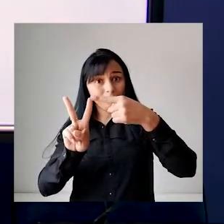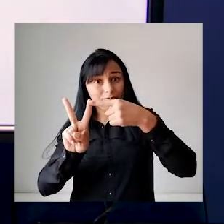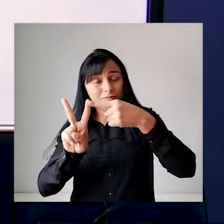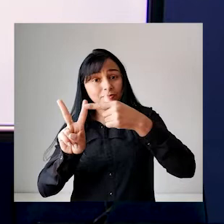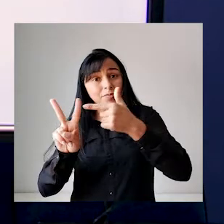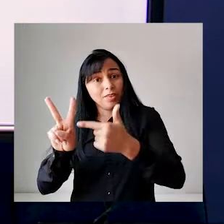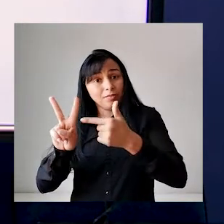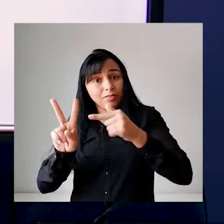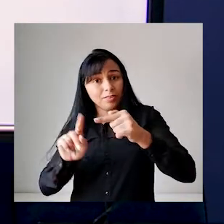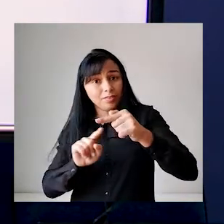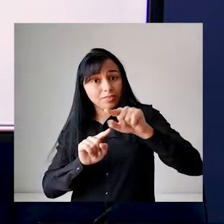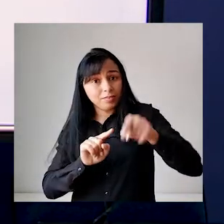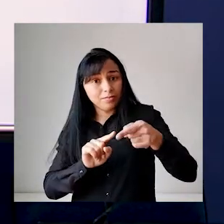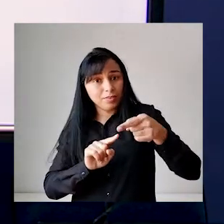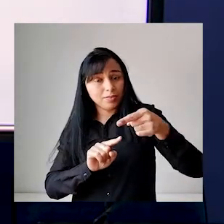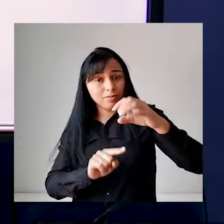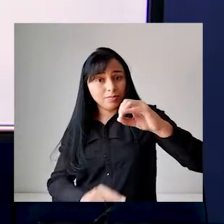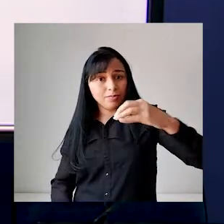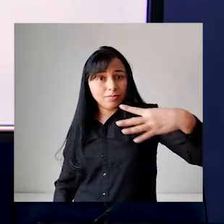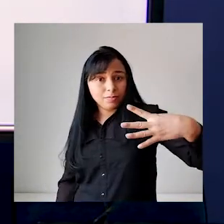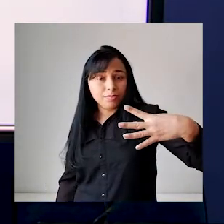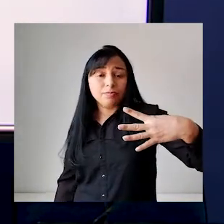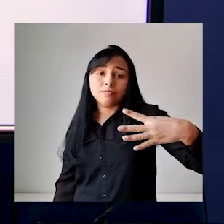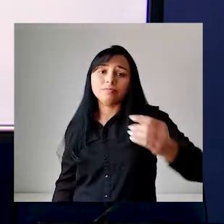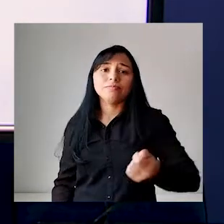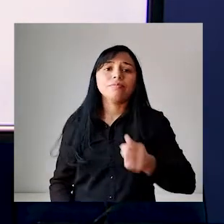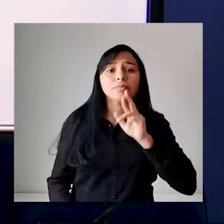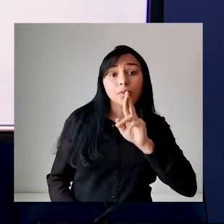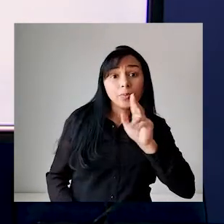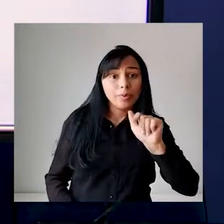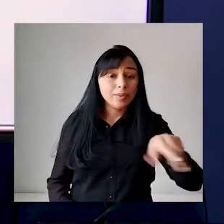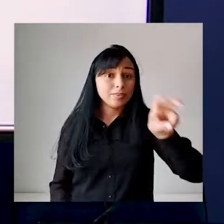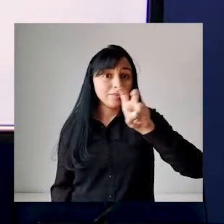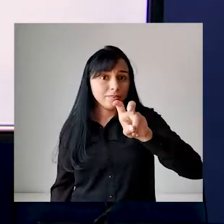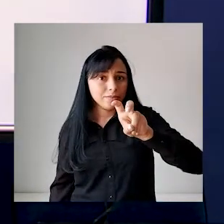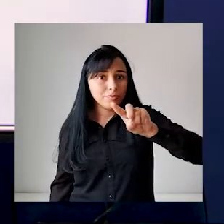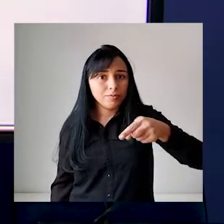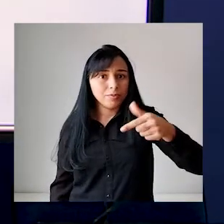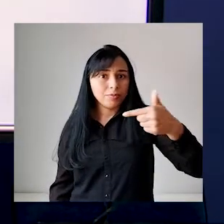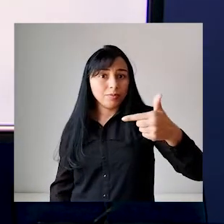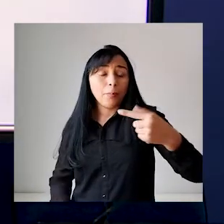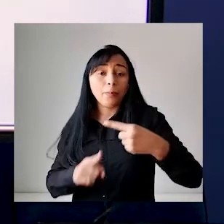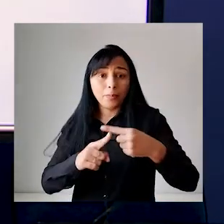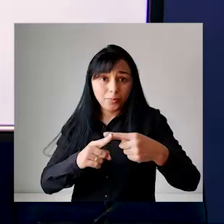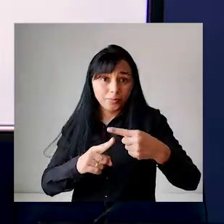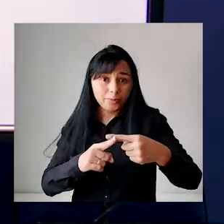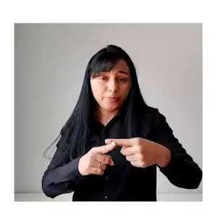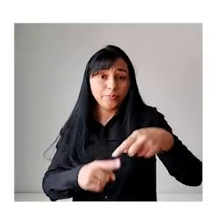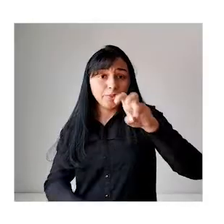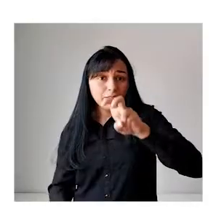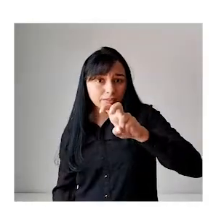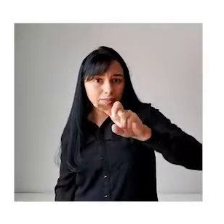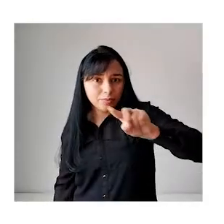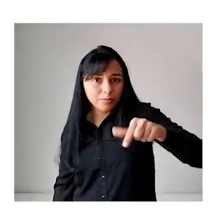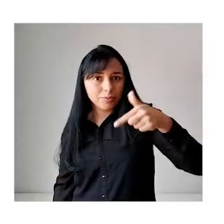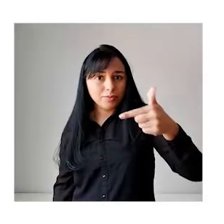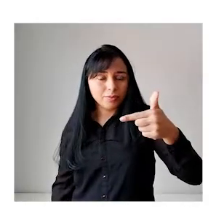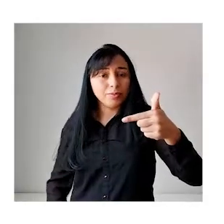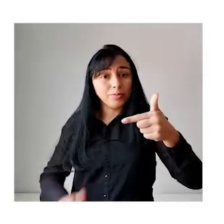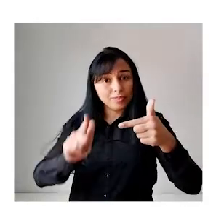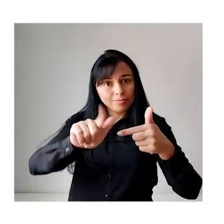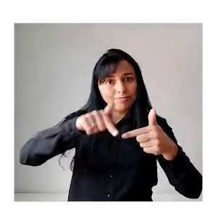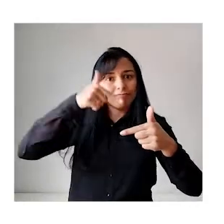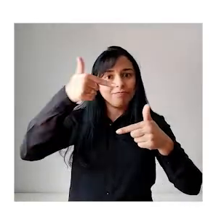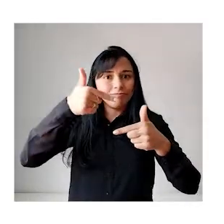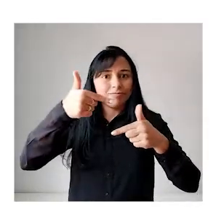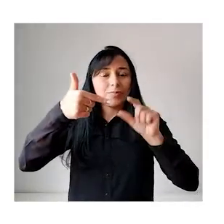27,04. Encontrar a raiz deste número. Sabemos que é 5,2. Por quê? Porque